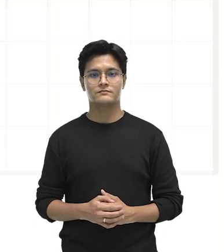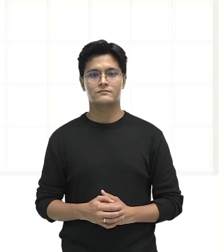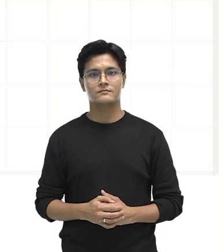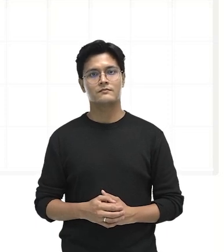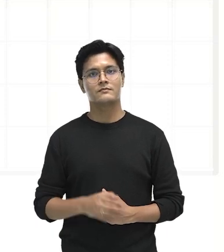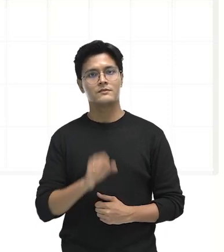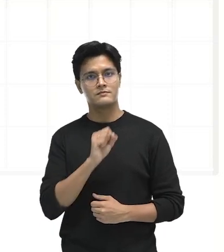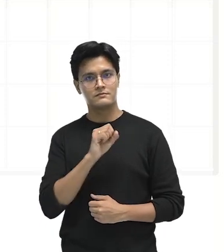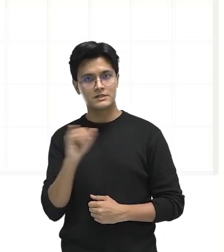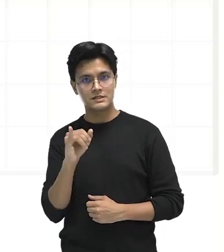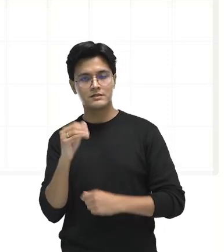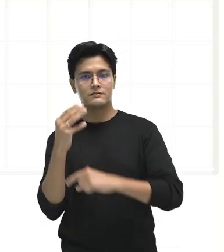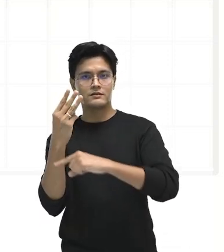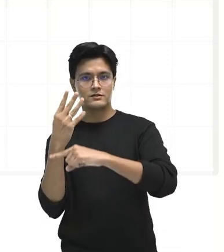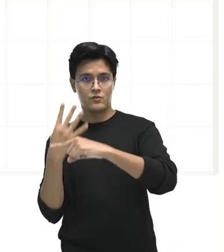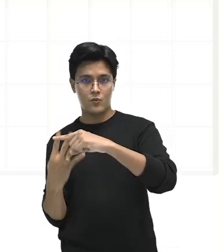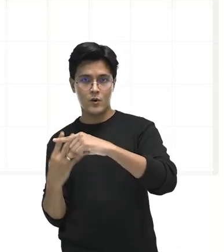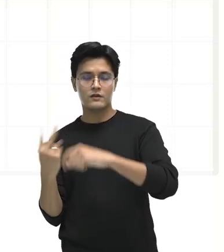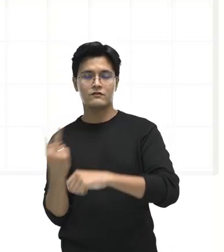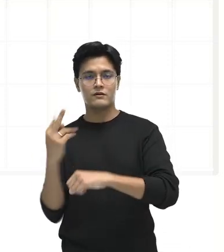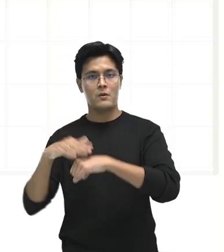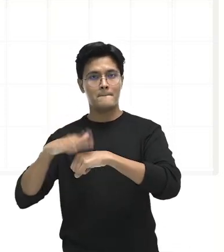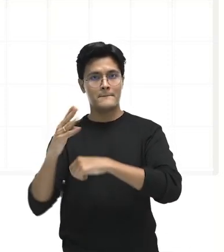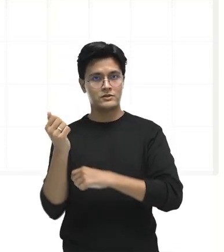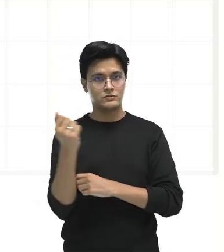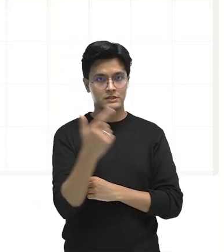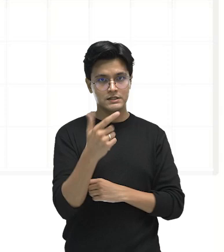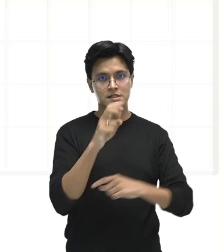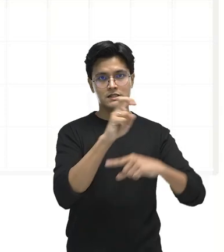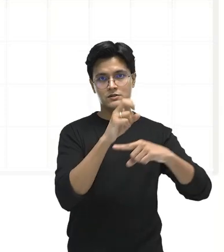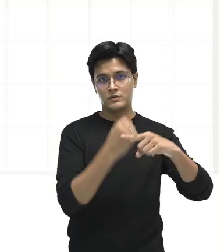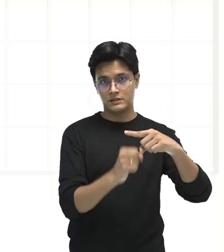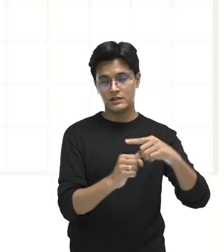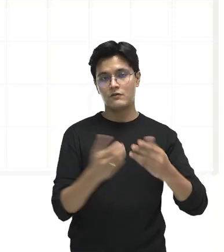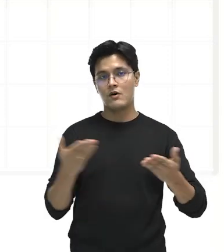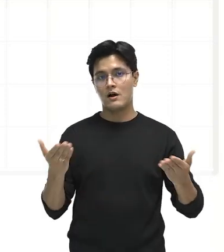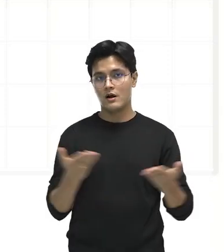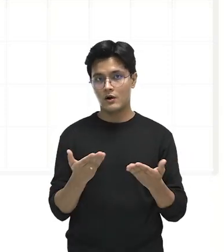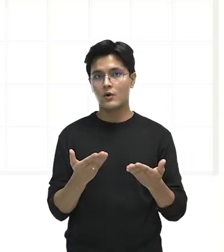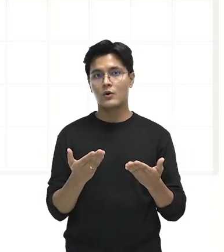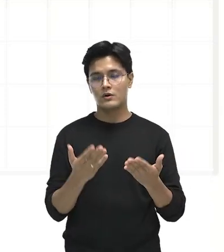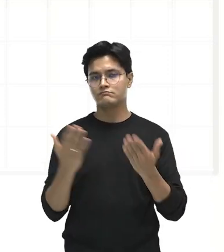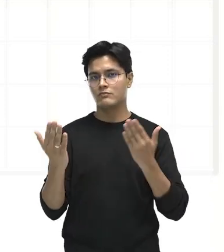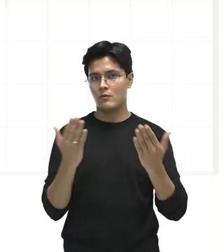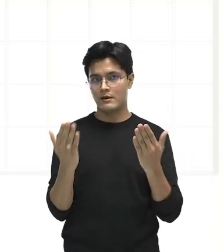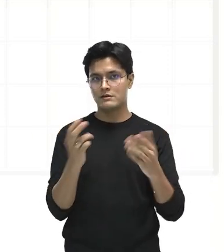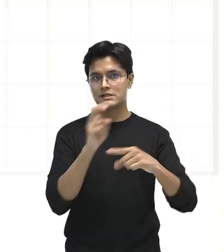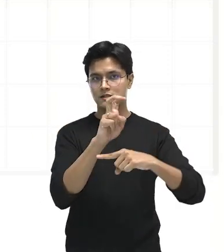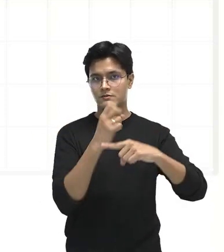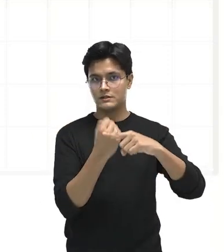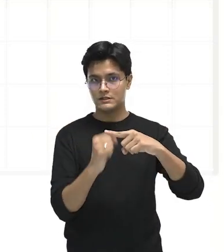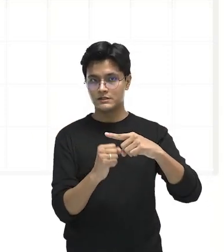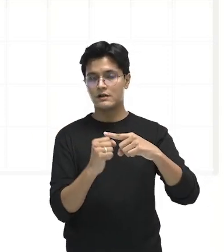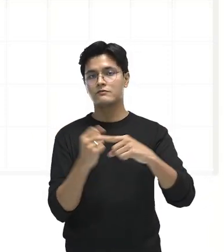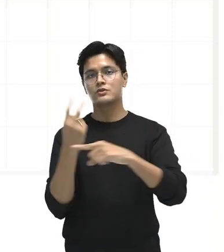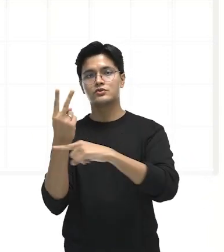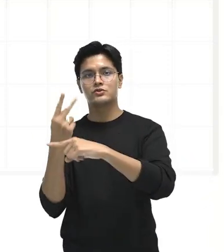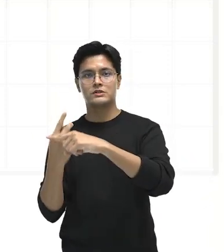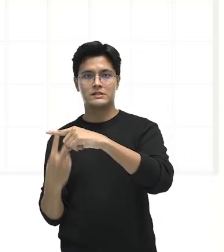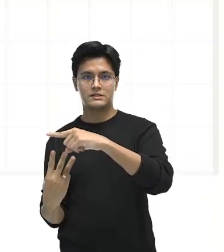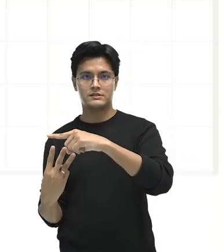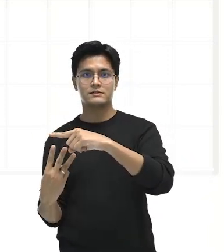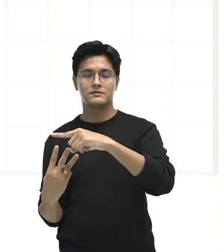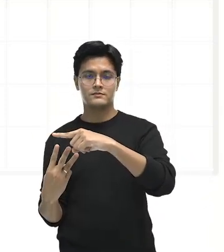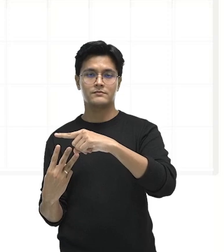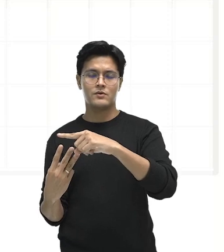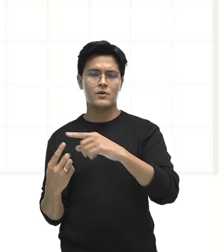3/4 é maior que 5/8, então o que eu vou fazer agora? Eu vou comparar 5/8 com 2/3, né? Já que eu já tenho certeza